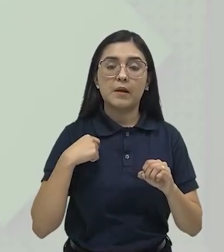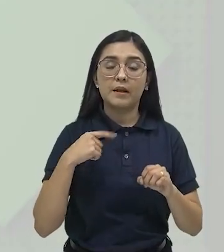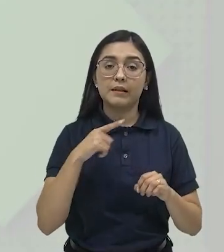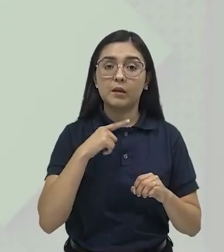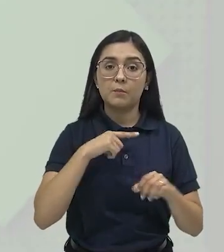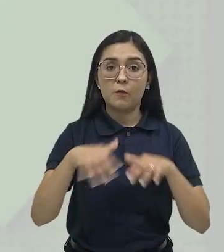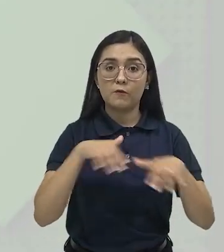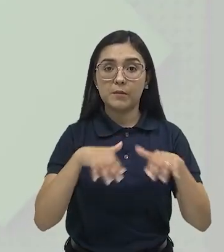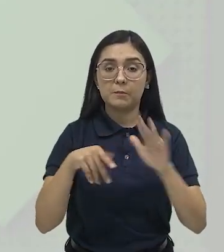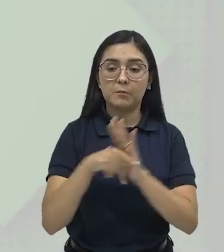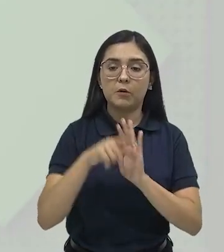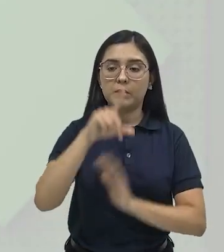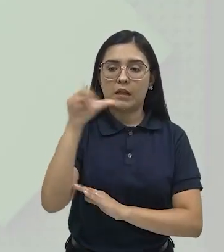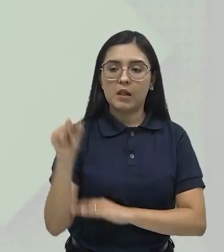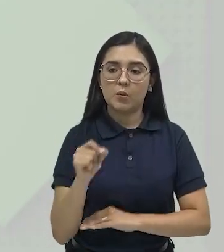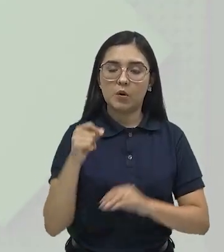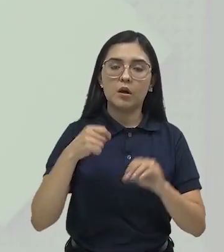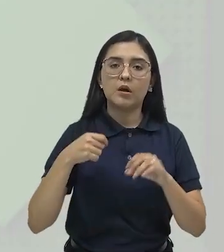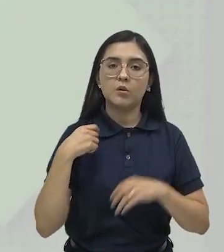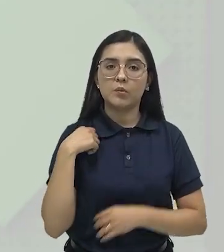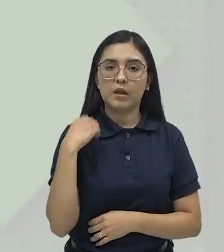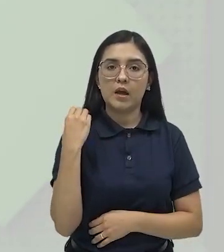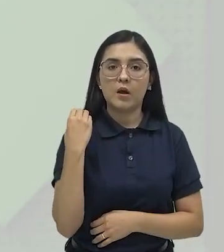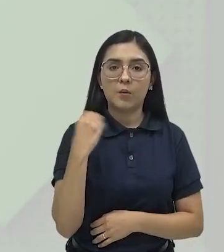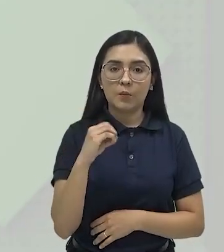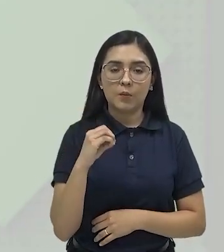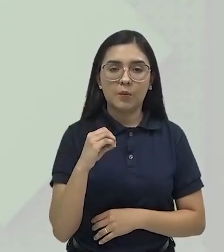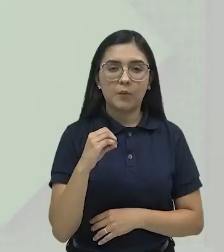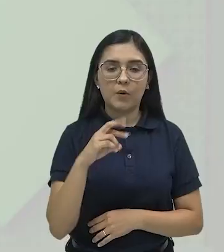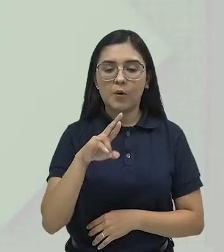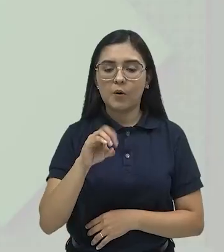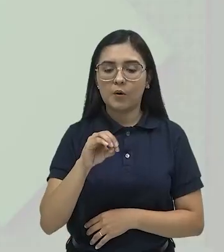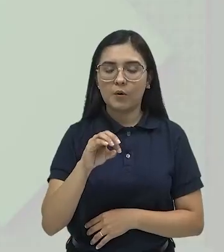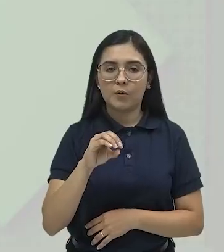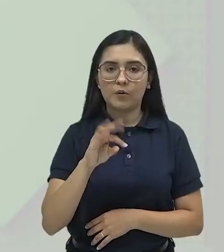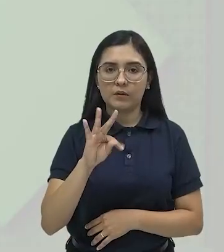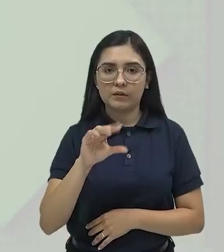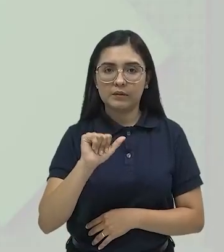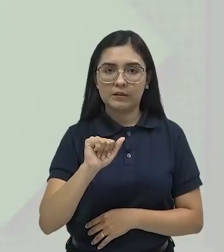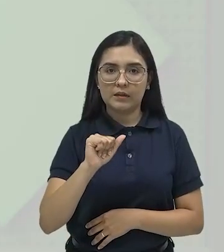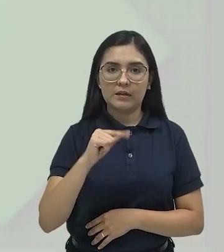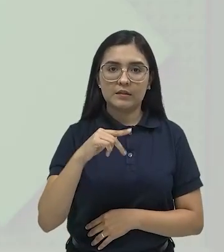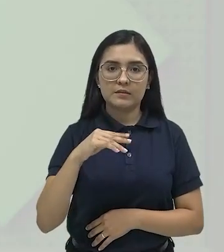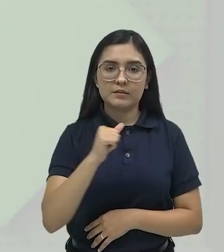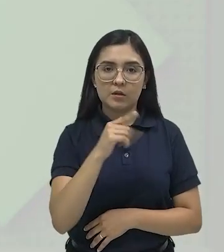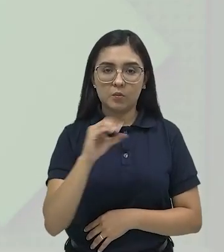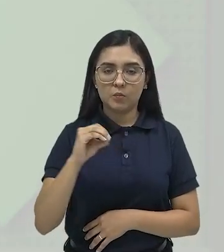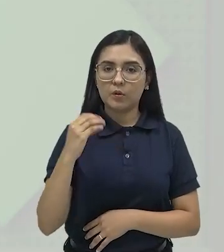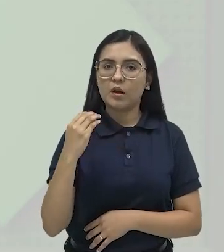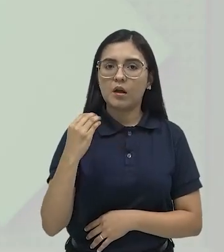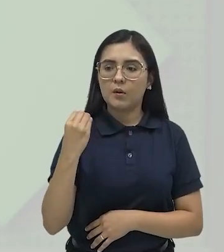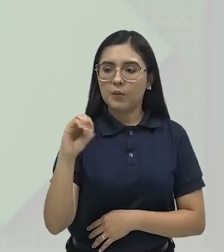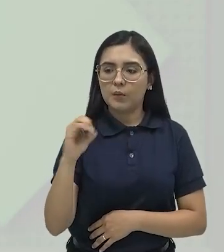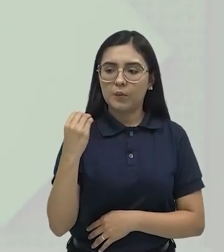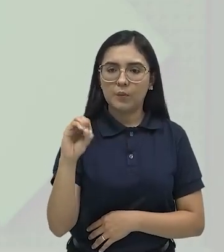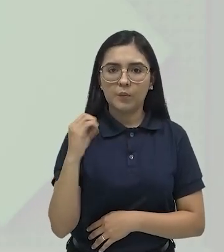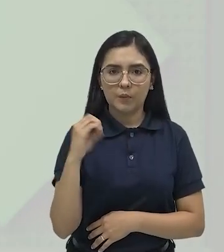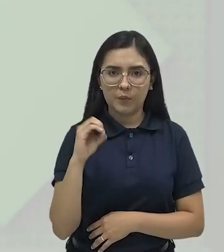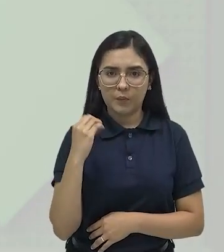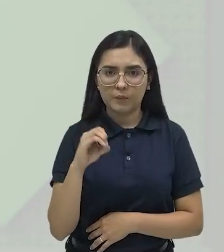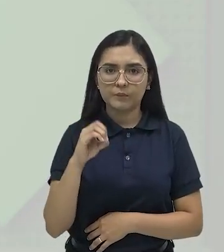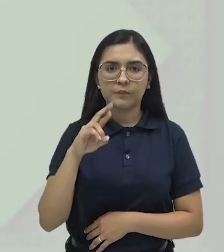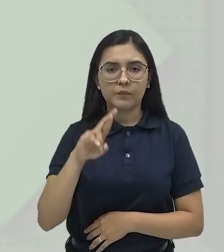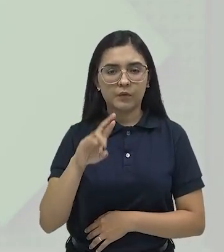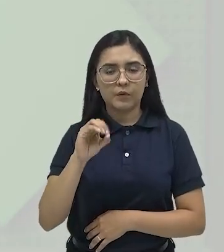movimentos. Nós temos o movimento de rotação, que é o movimento em que ela dá a volta em si mesma, certo? Gira em torno